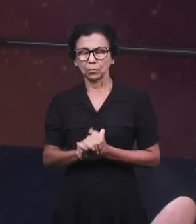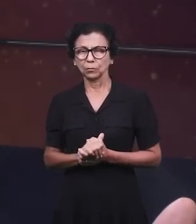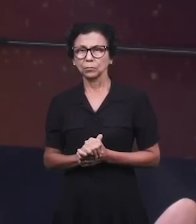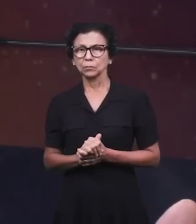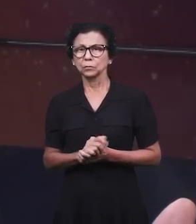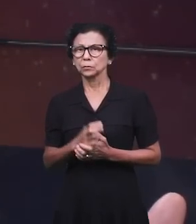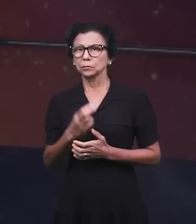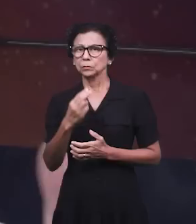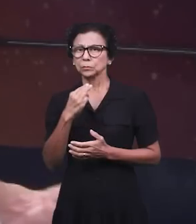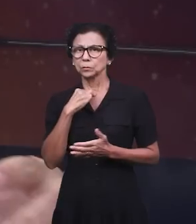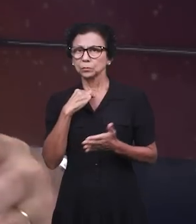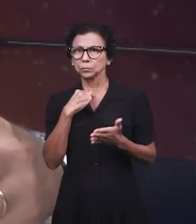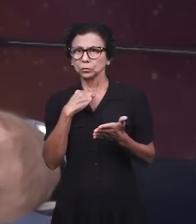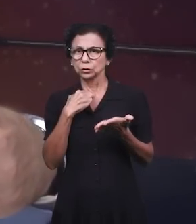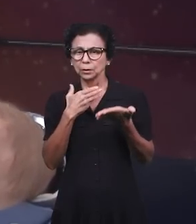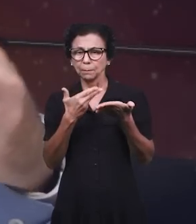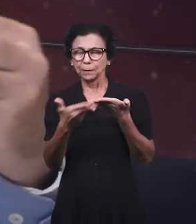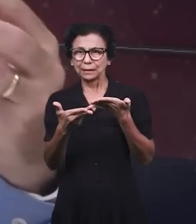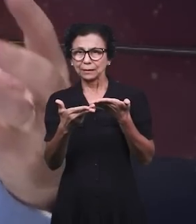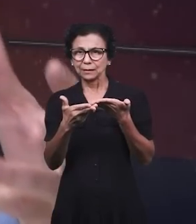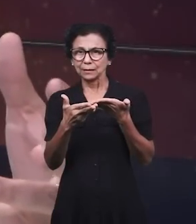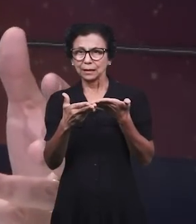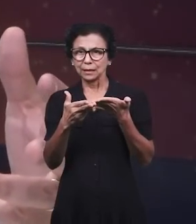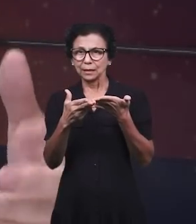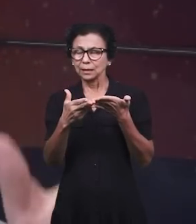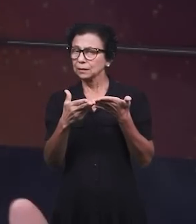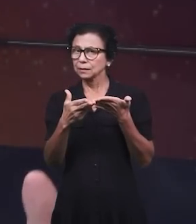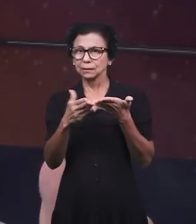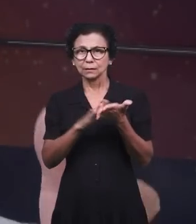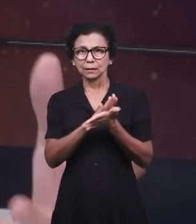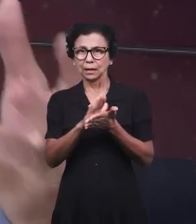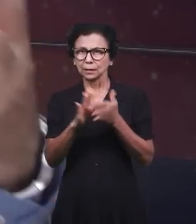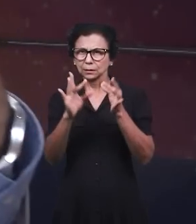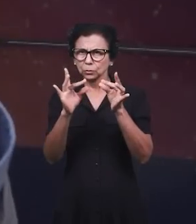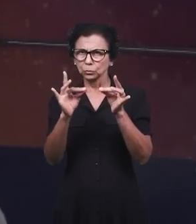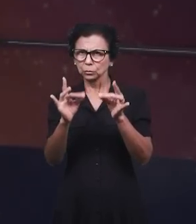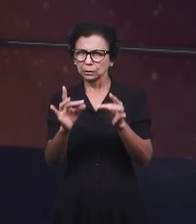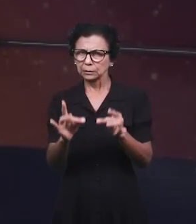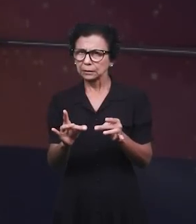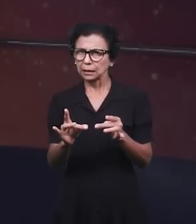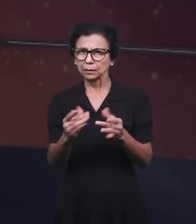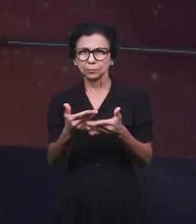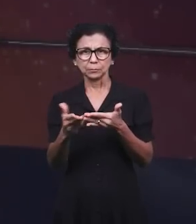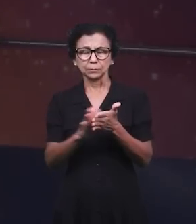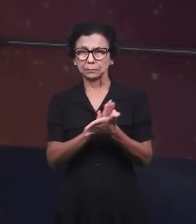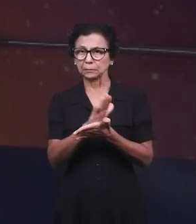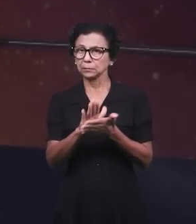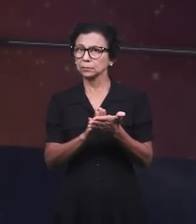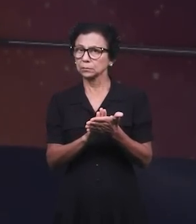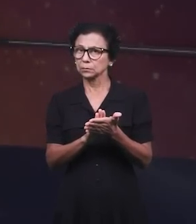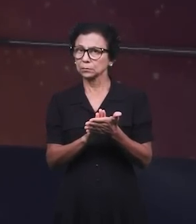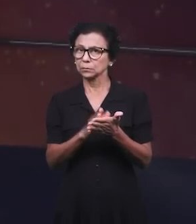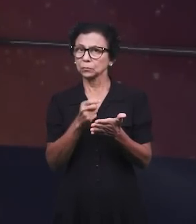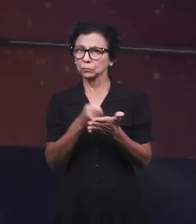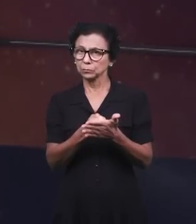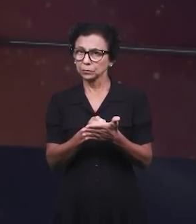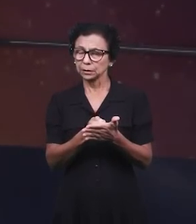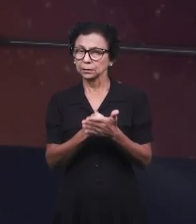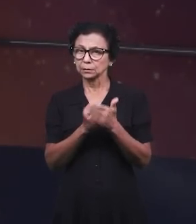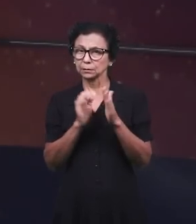determinado, né, traçado ali naquele projeto. Então, trazendo para a nossa vida